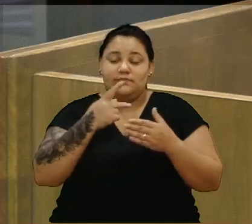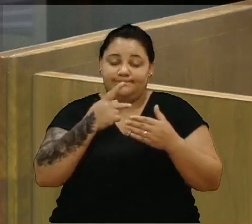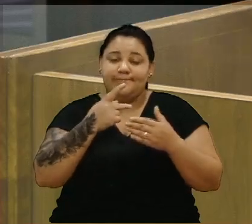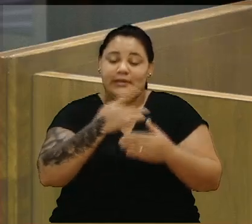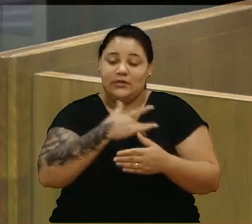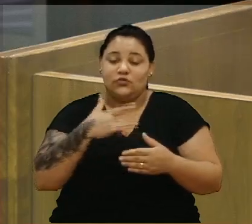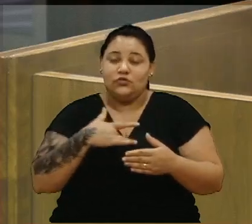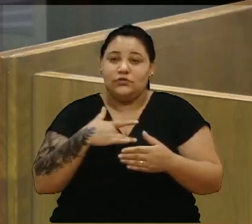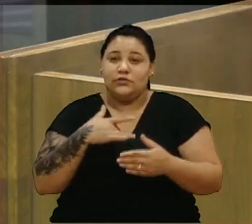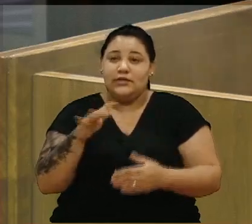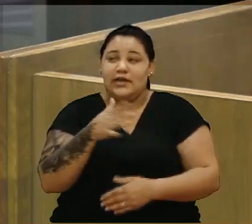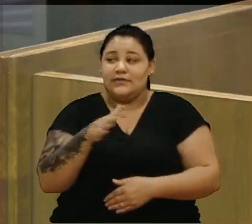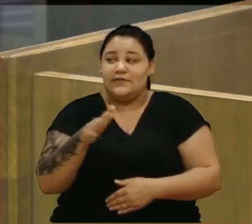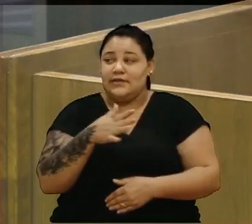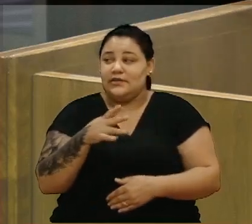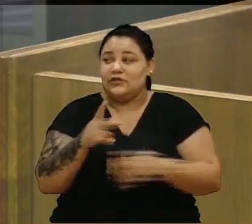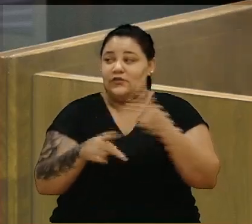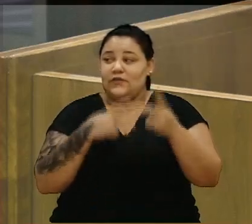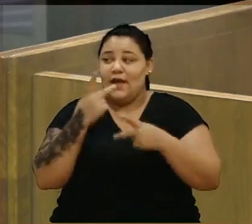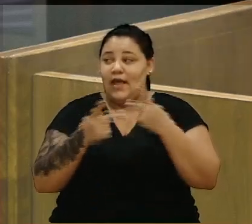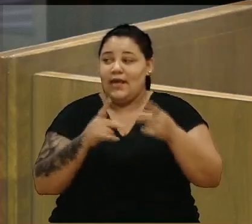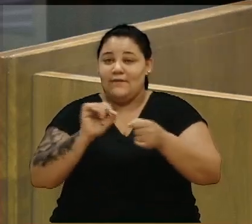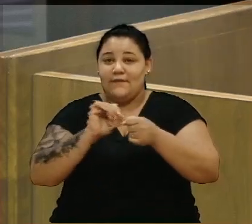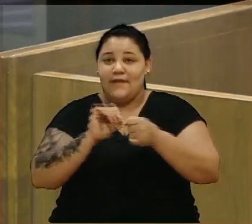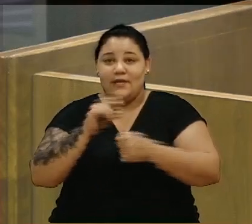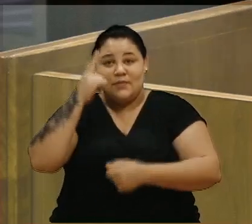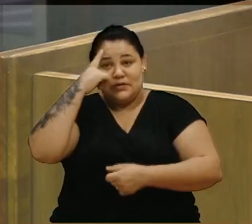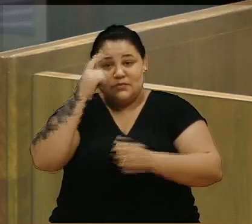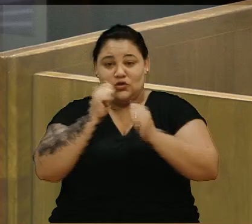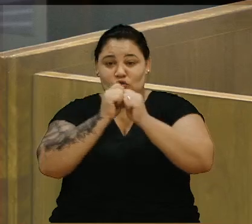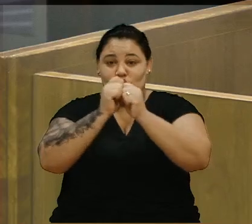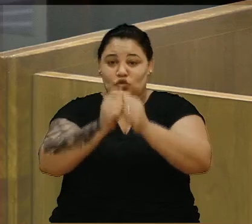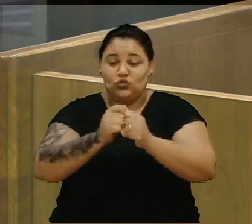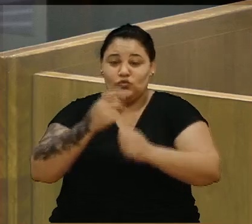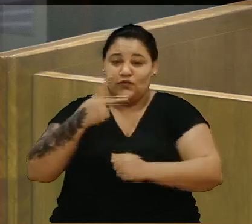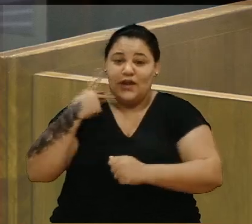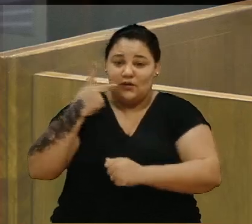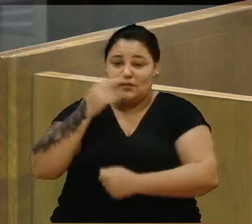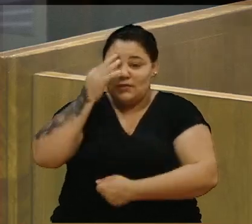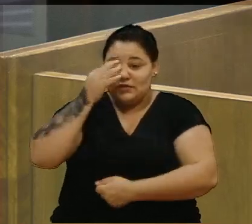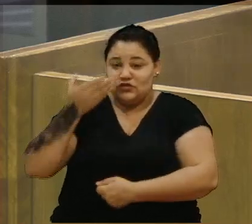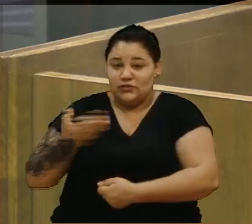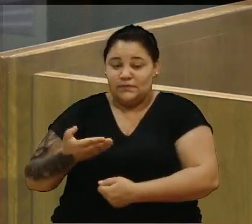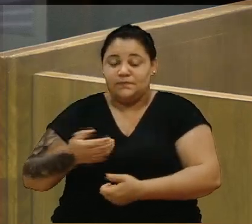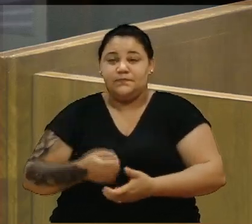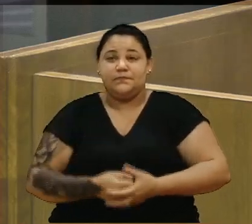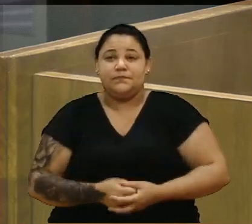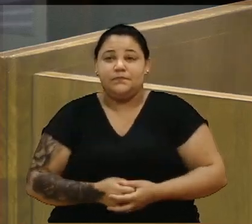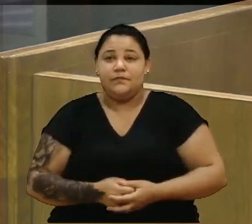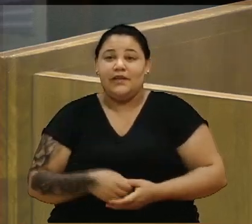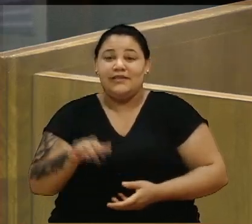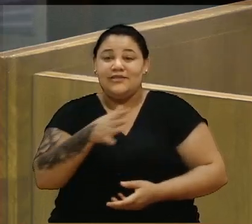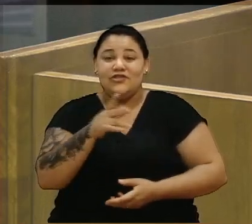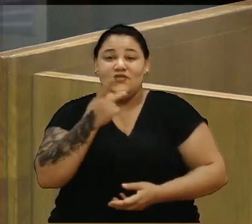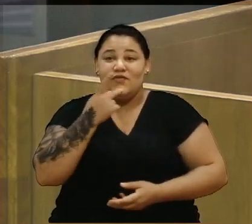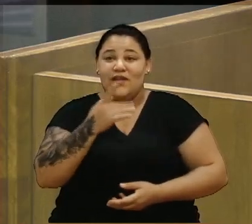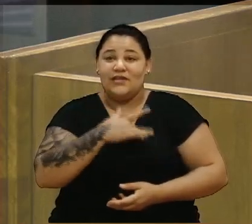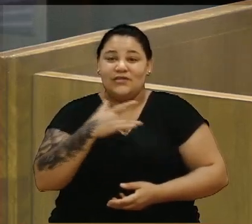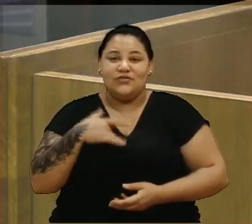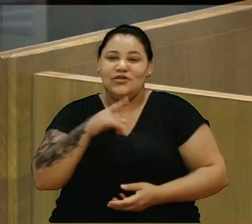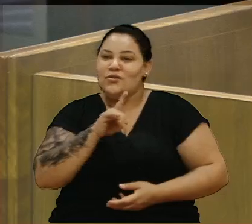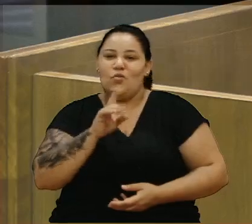gente fala, e faço essa reflexão com os vereadores que estão aqui, muitas vezes nós falamos sobre a saúde, mas a gente não conhece o